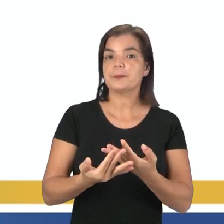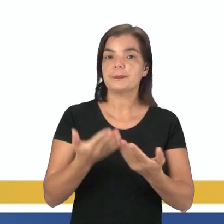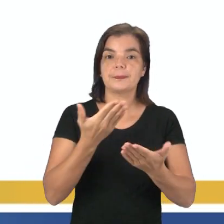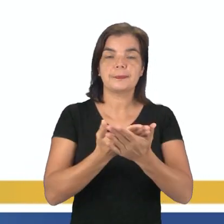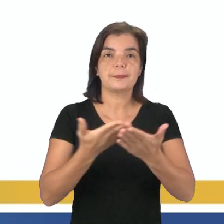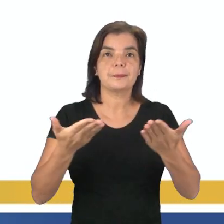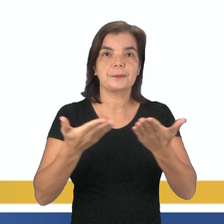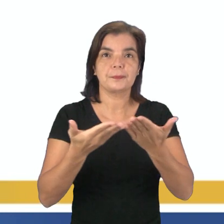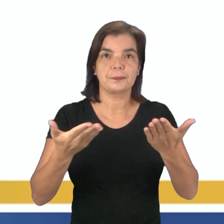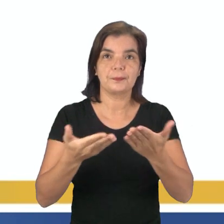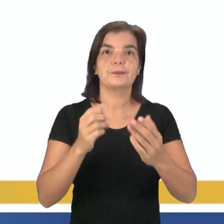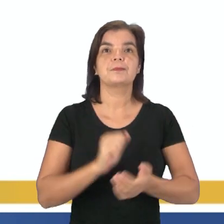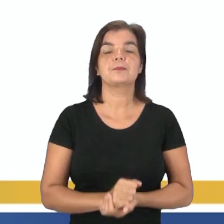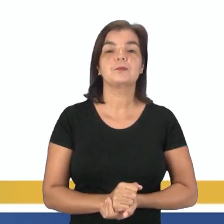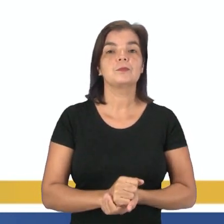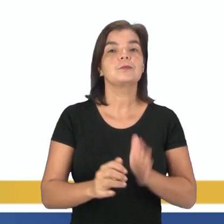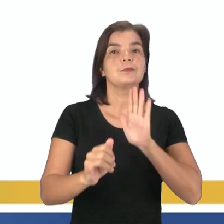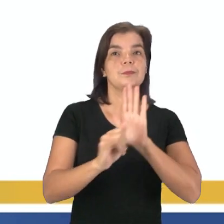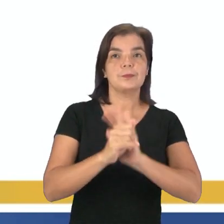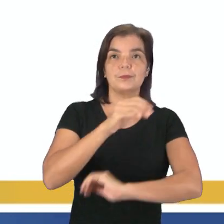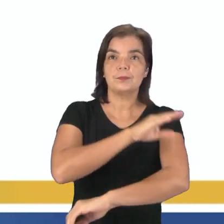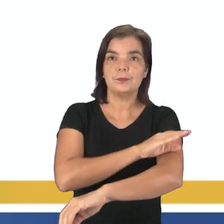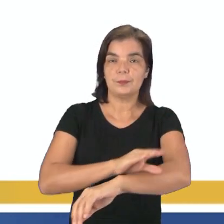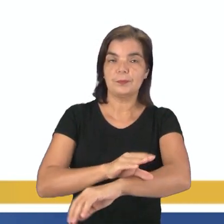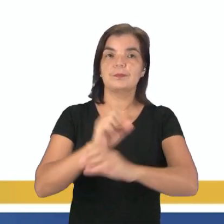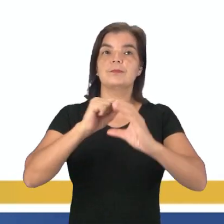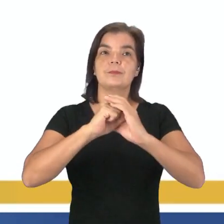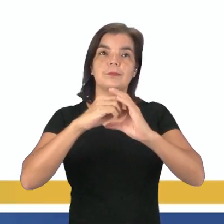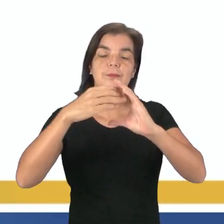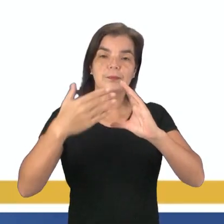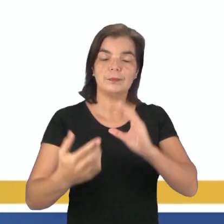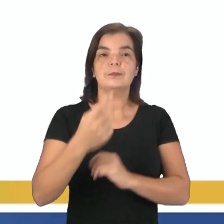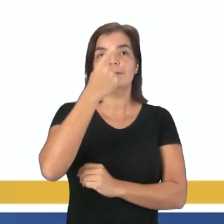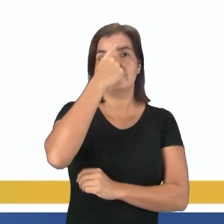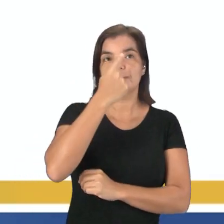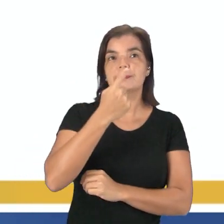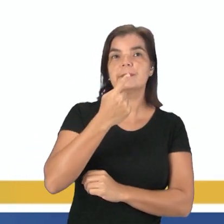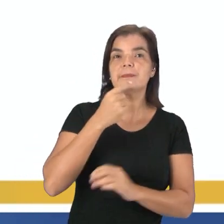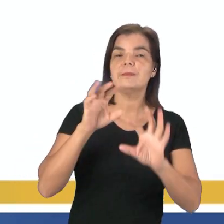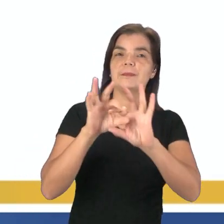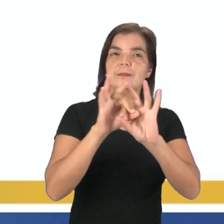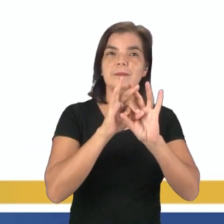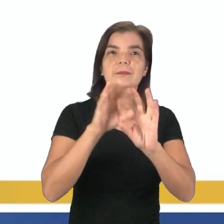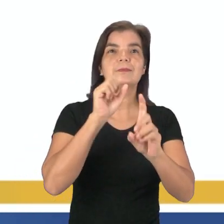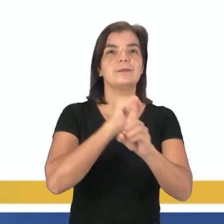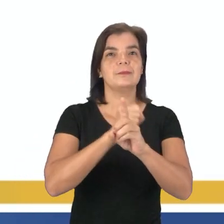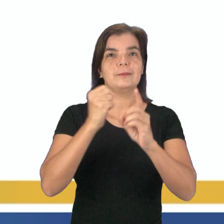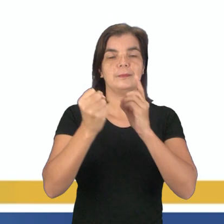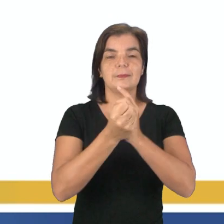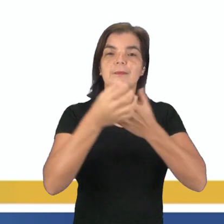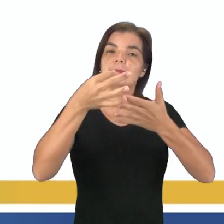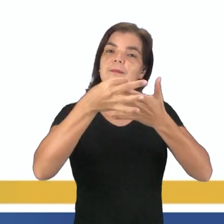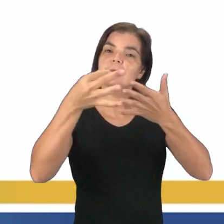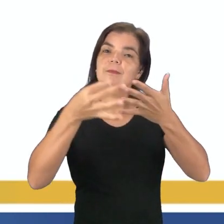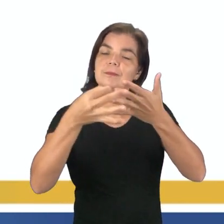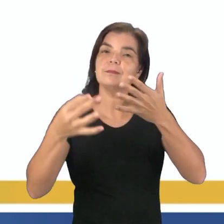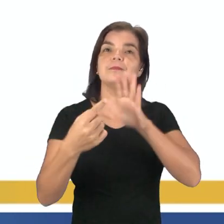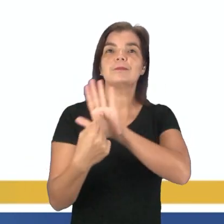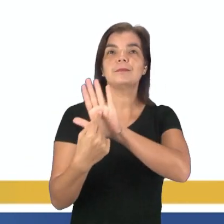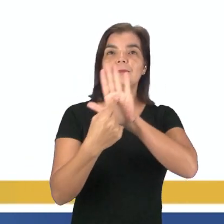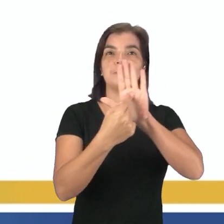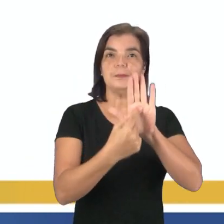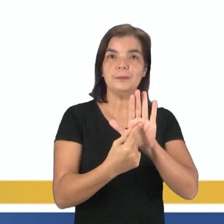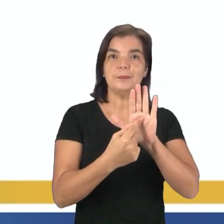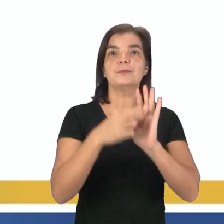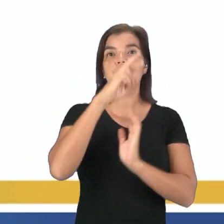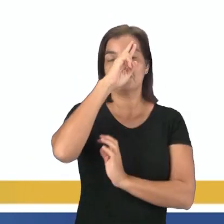foi abordado na aula de hoje sobre identidade cultural, características, símbolos, ligações sociais e elementos